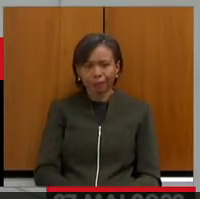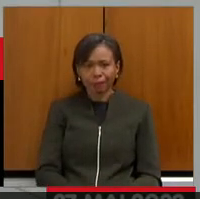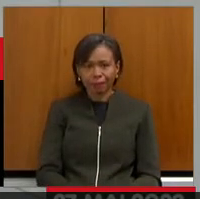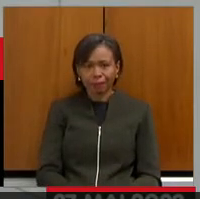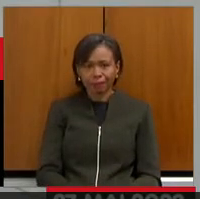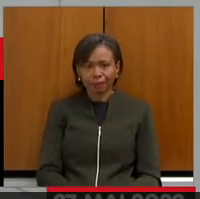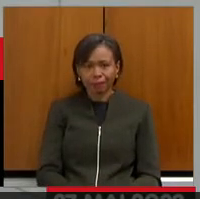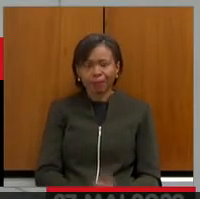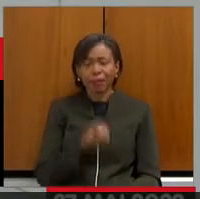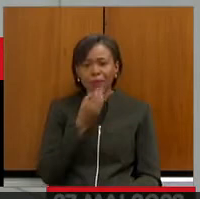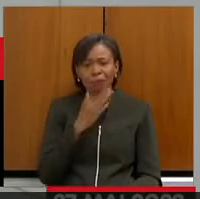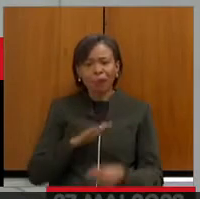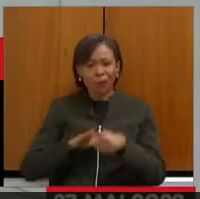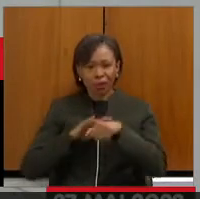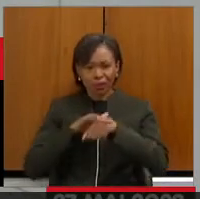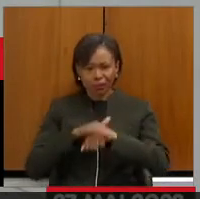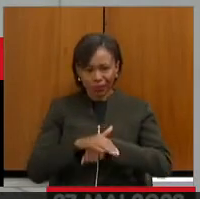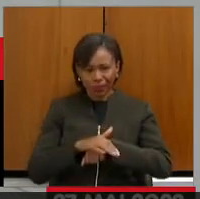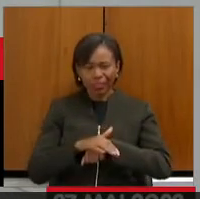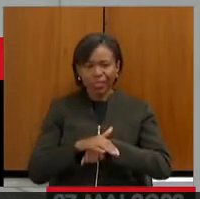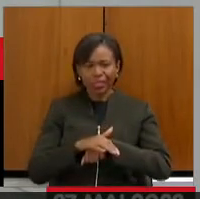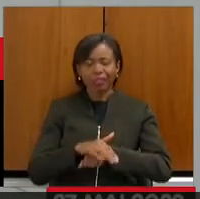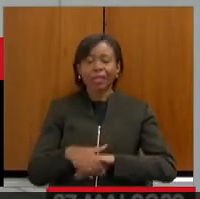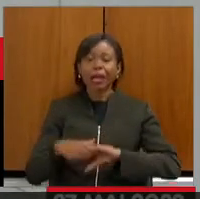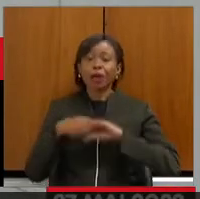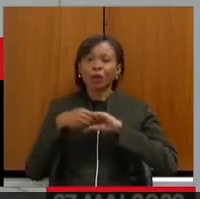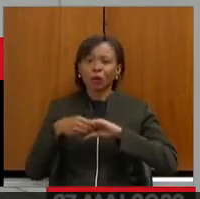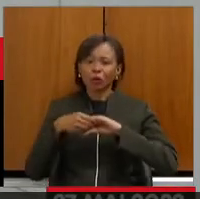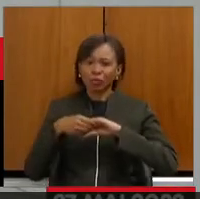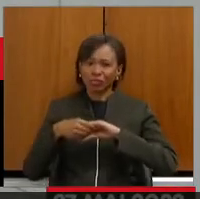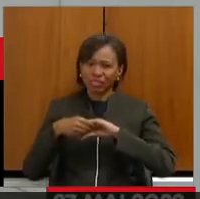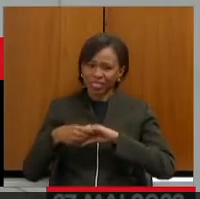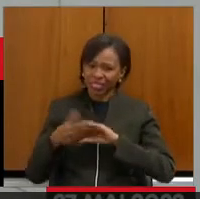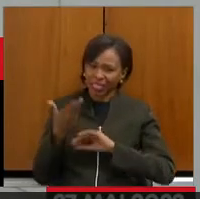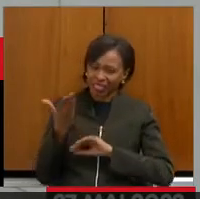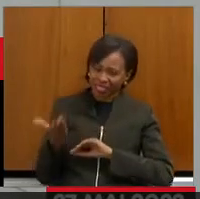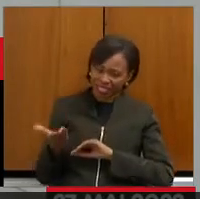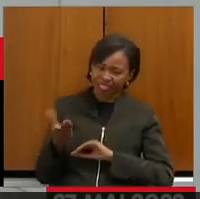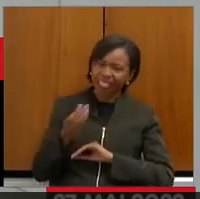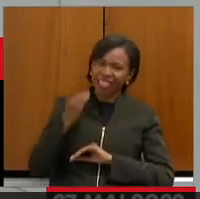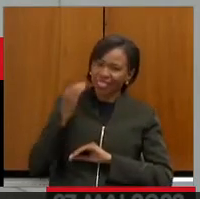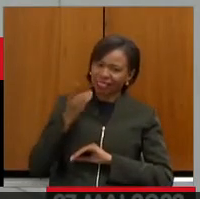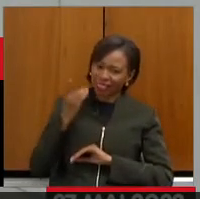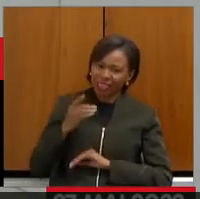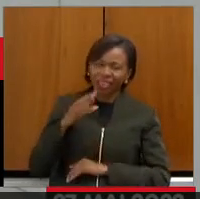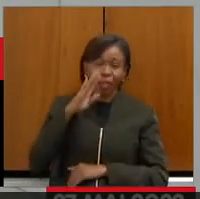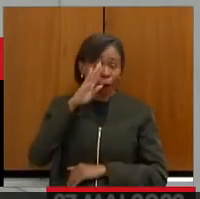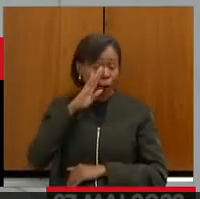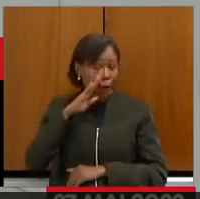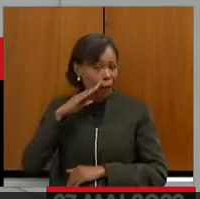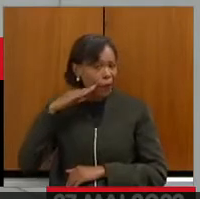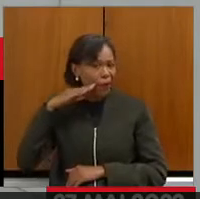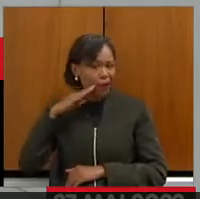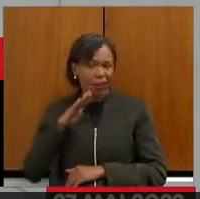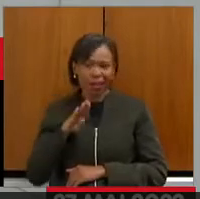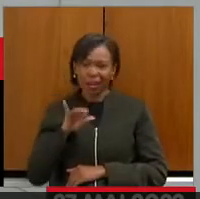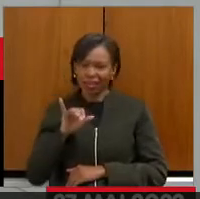boa noite queria cumprimentar as deputadas complementar a Bia